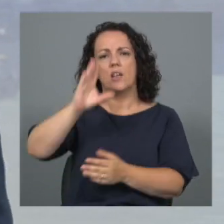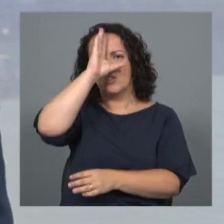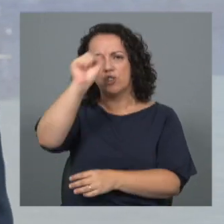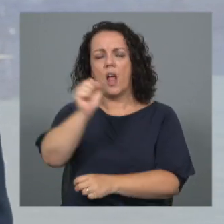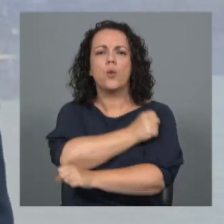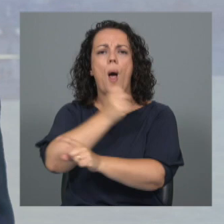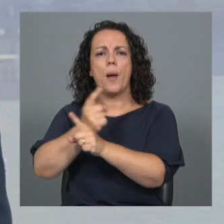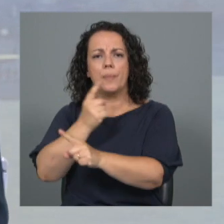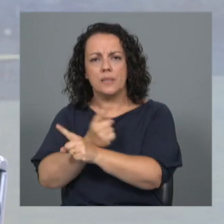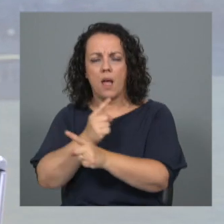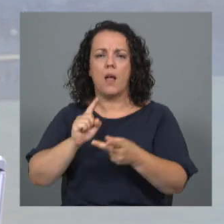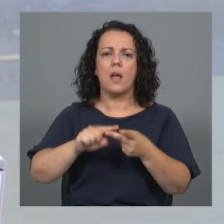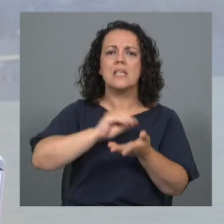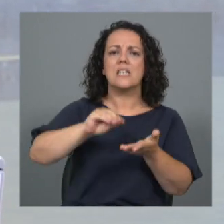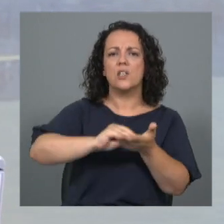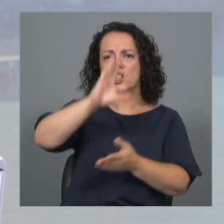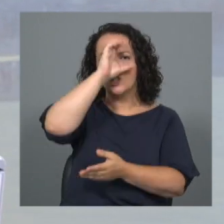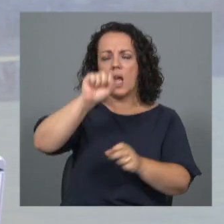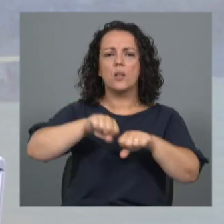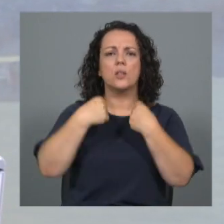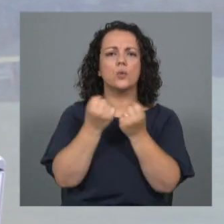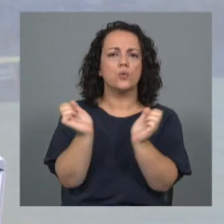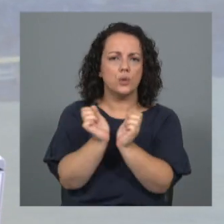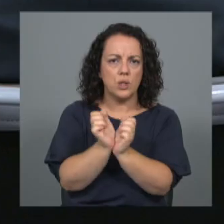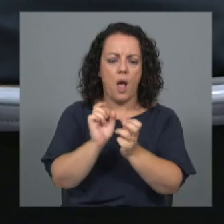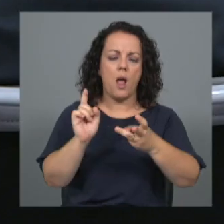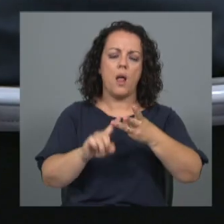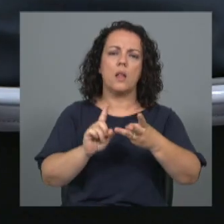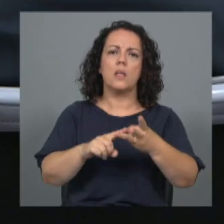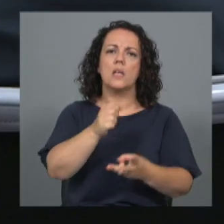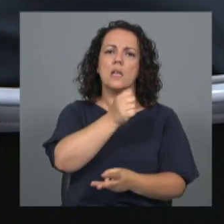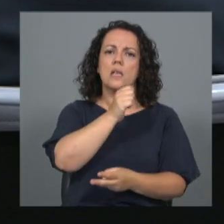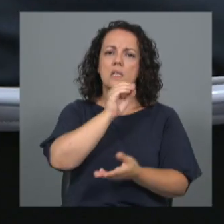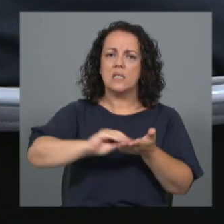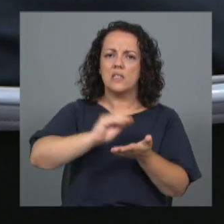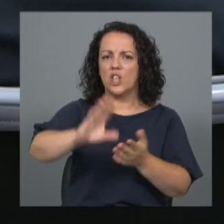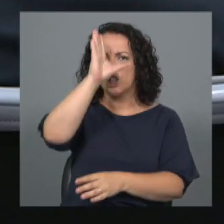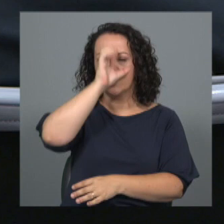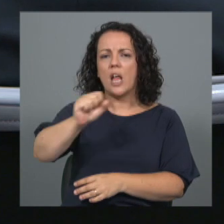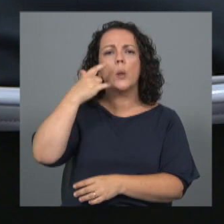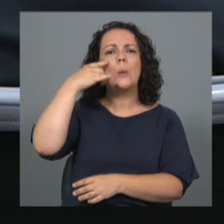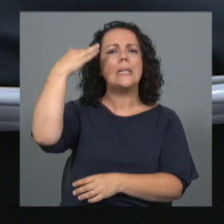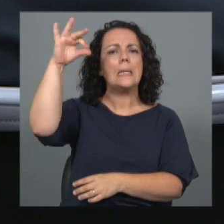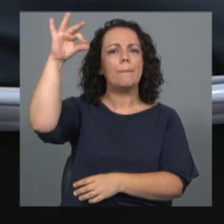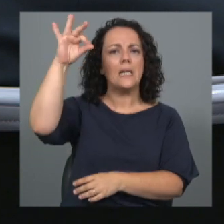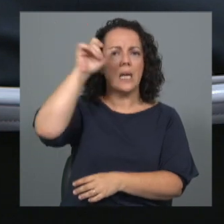a Secretaria de Estado da Ação Social, a Secretaria de Estado para as Migrações e também